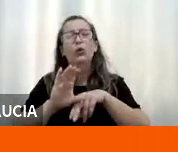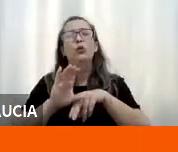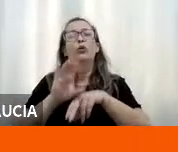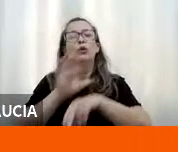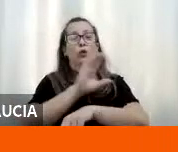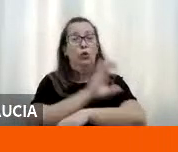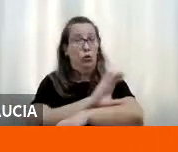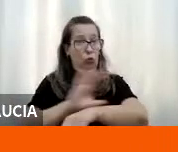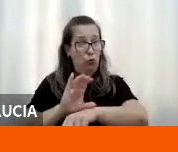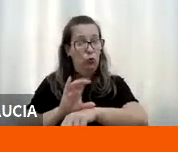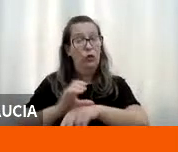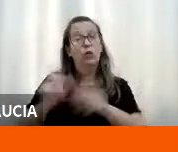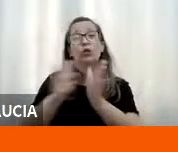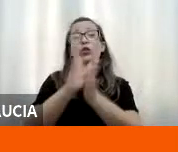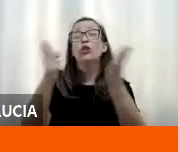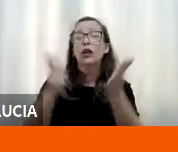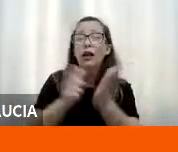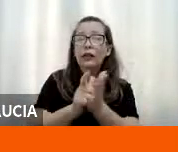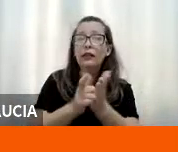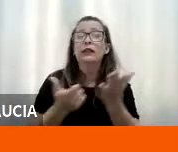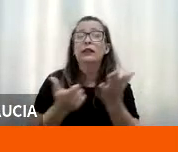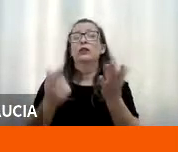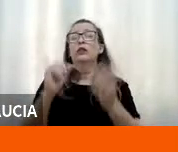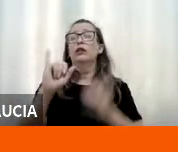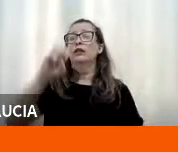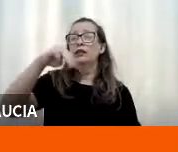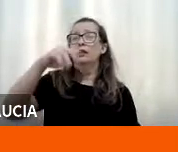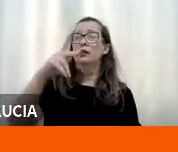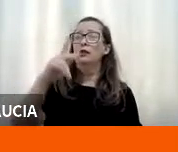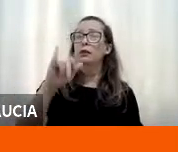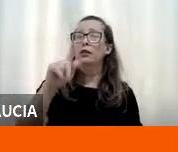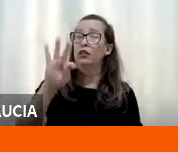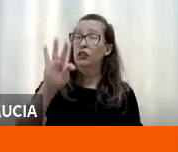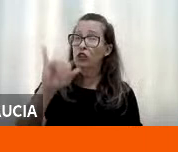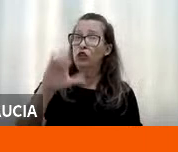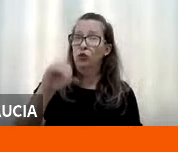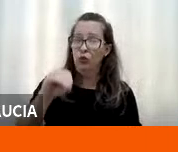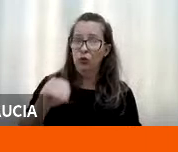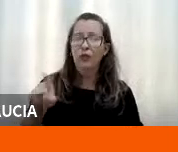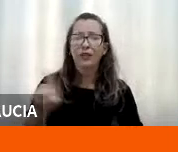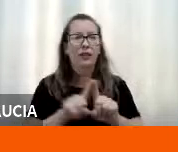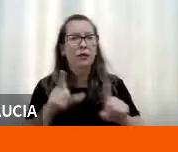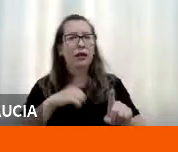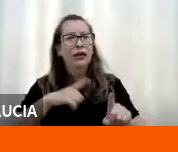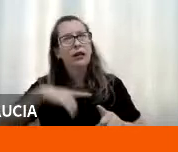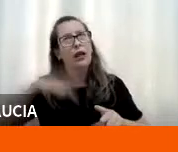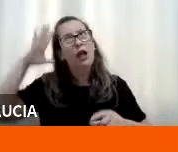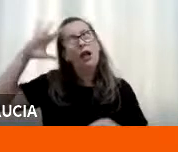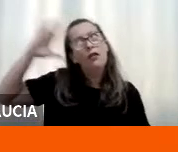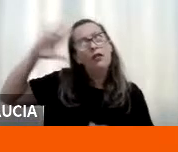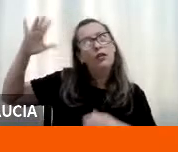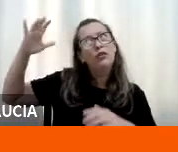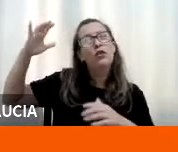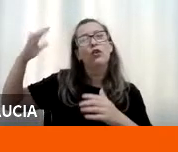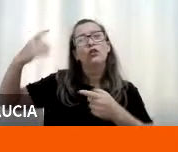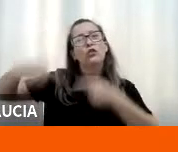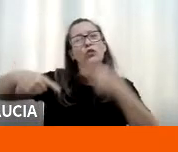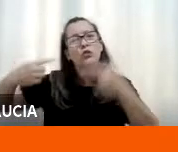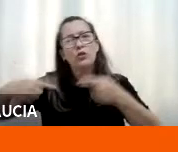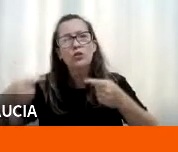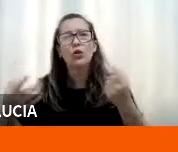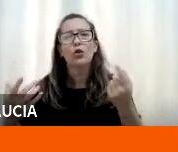pública, que acolhe a diversidade de vozes e promove reflexões e discussões em torno